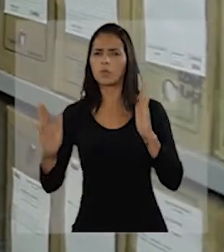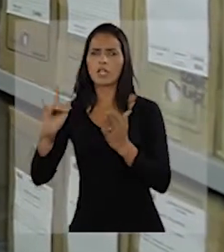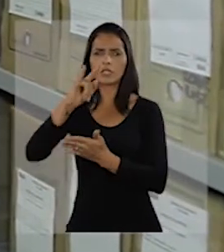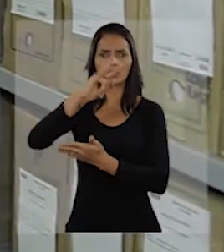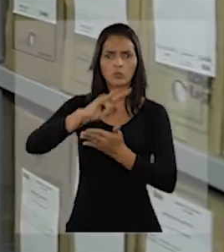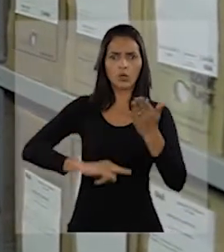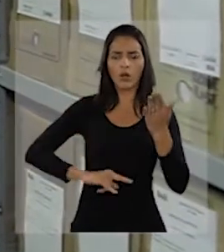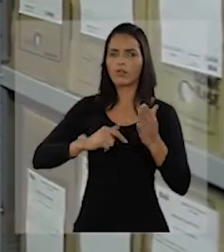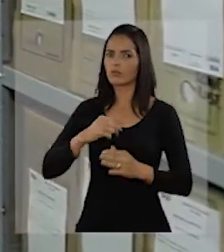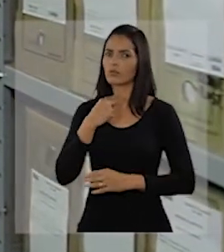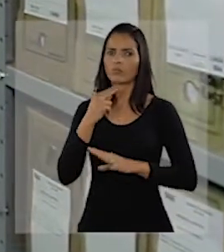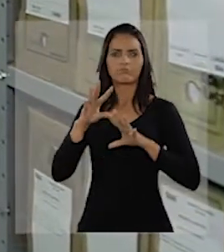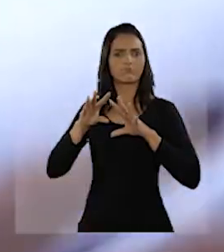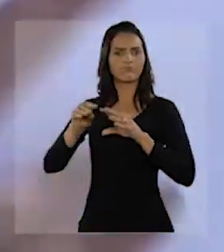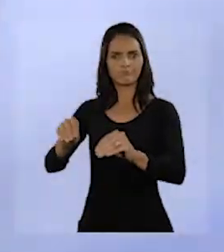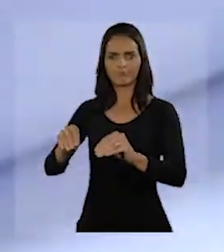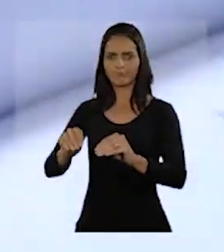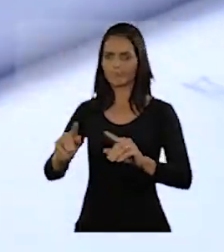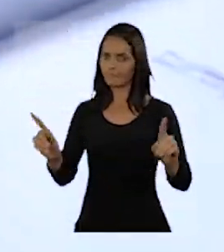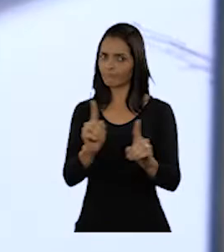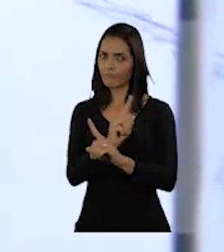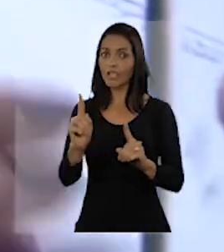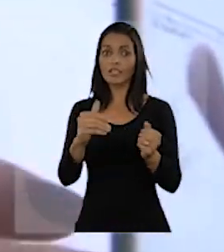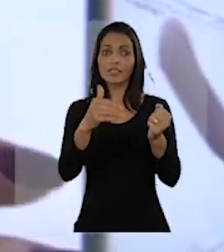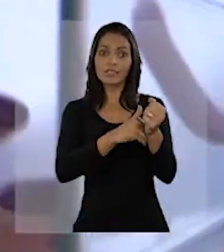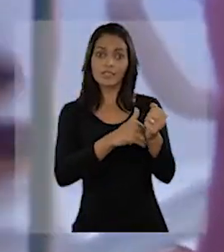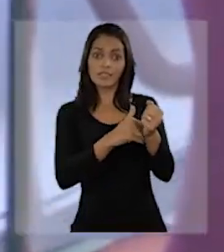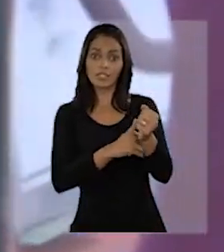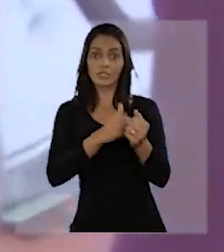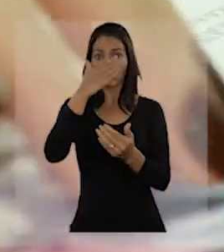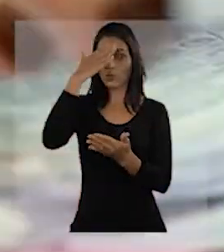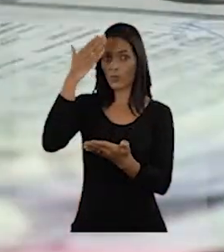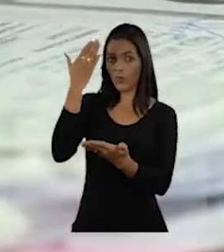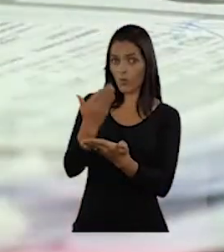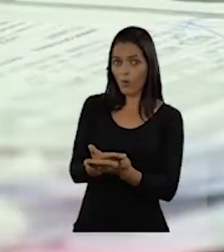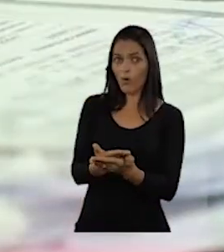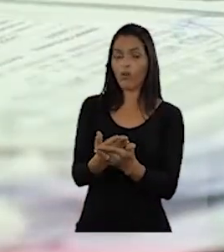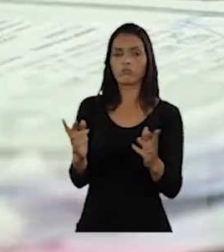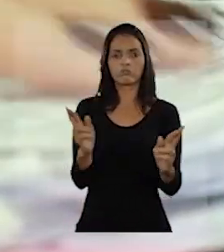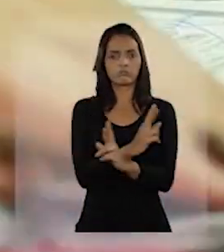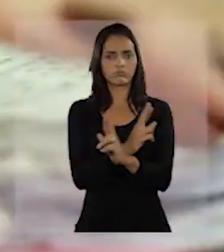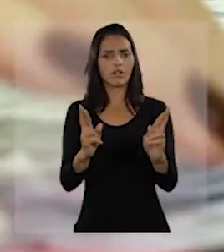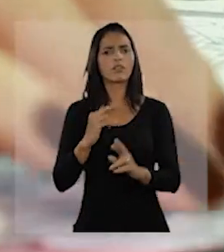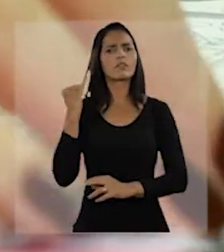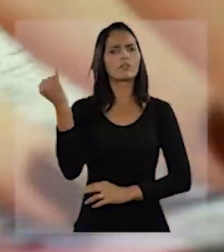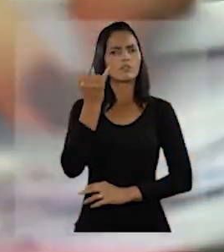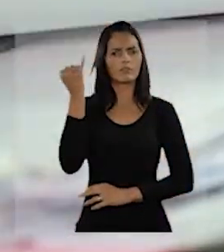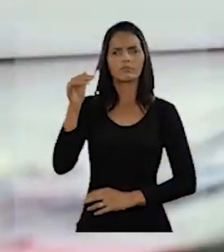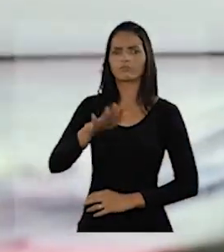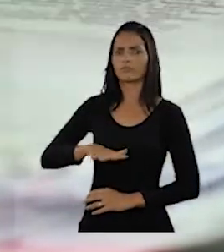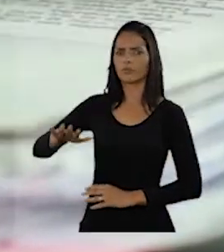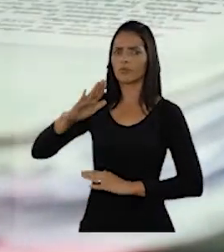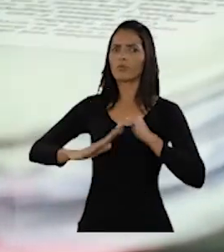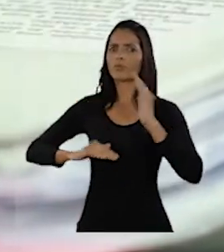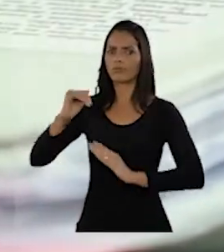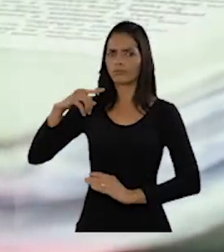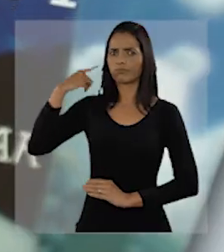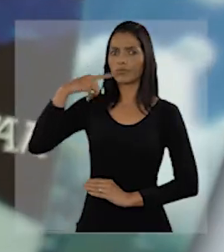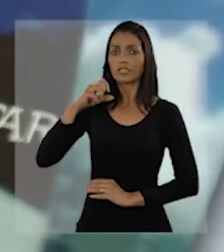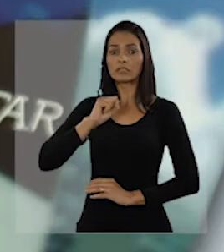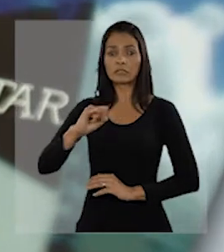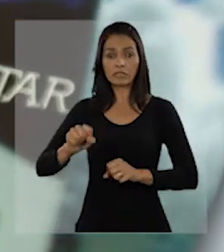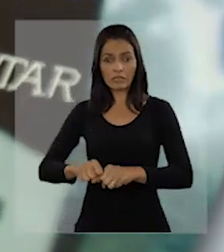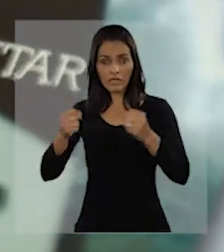documentos, são invioláveis. E a questão do sigilo e confidencialidades são caros à advocacia, e sua